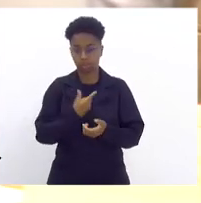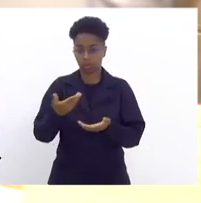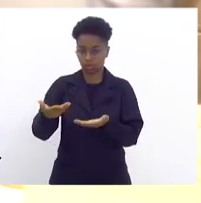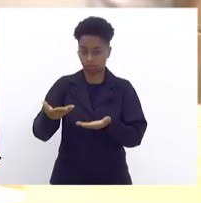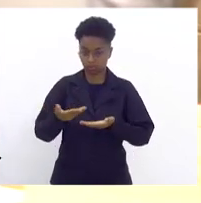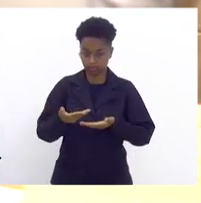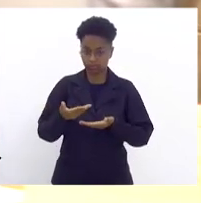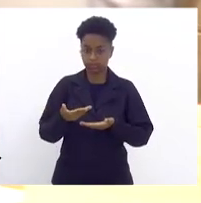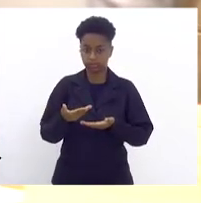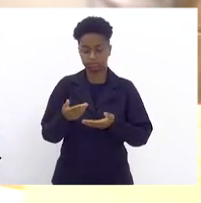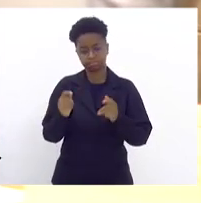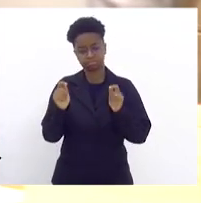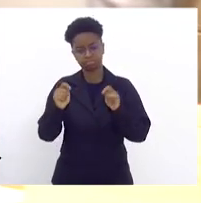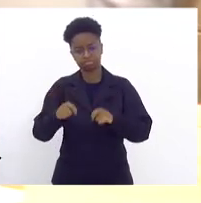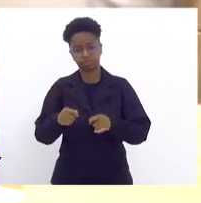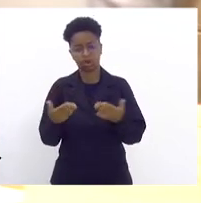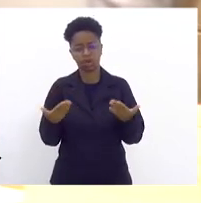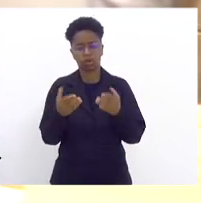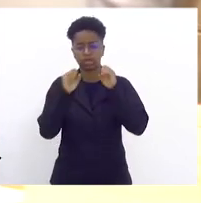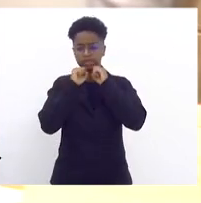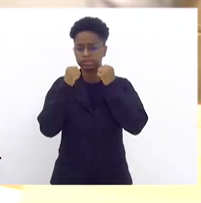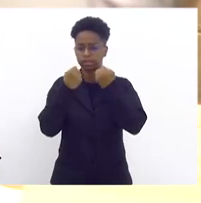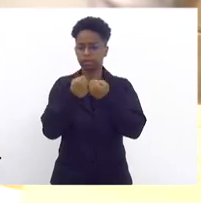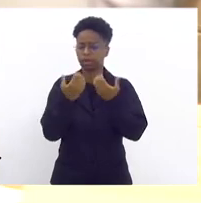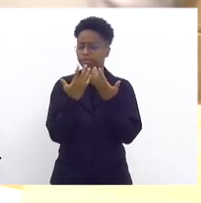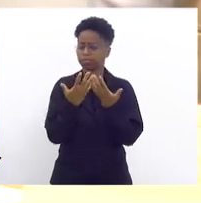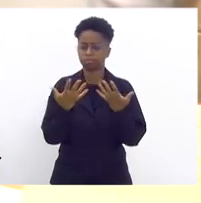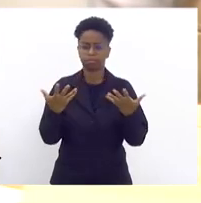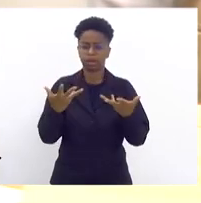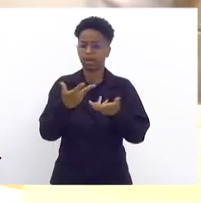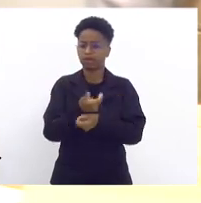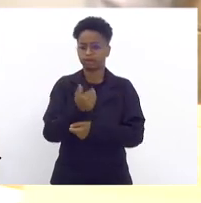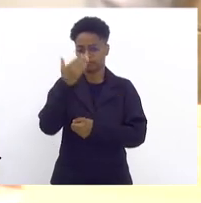abril de este seminário por favor